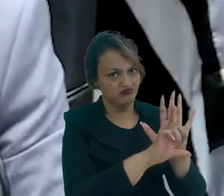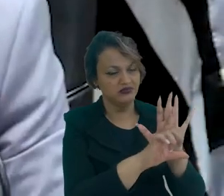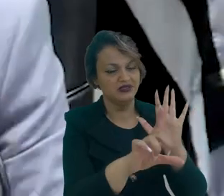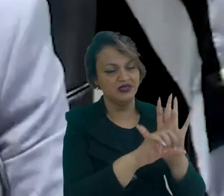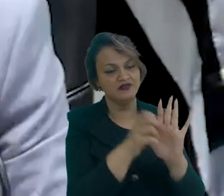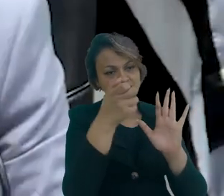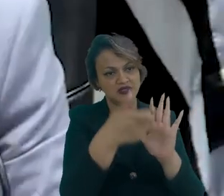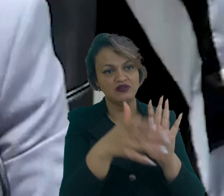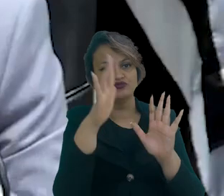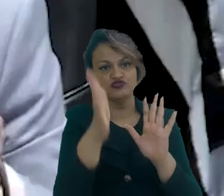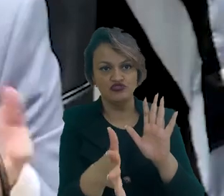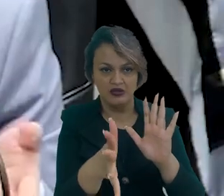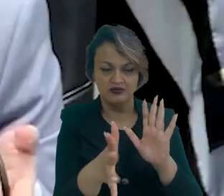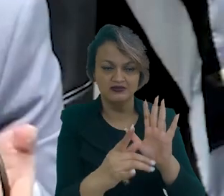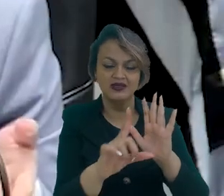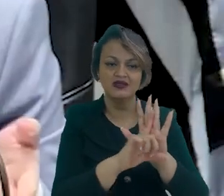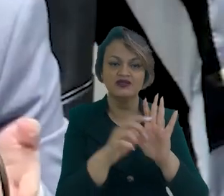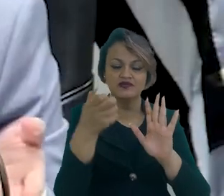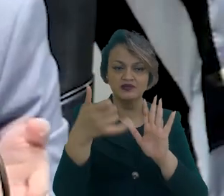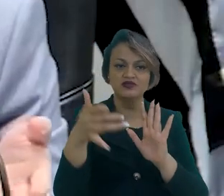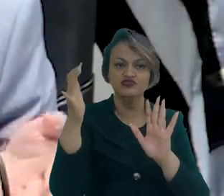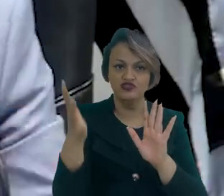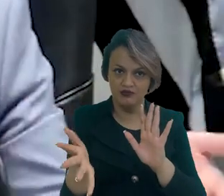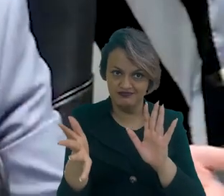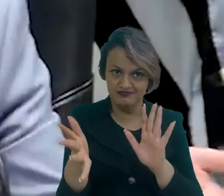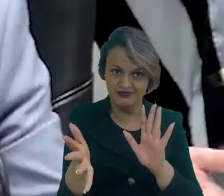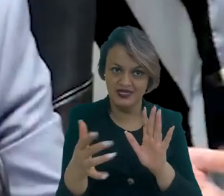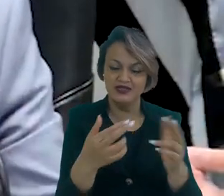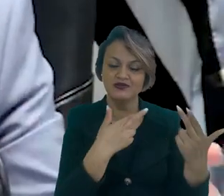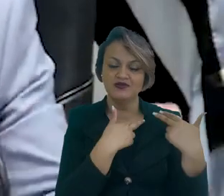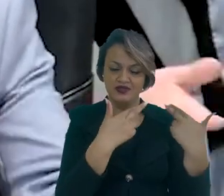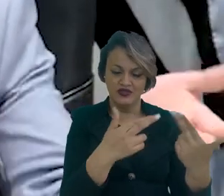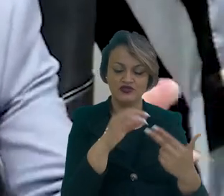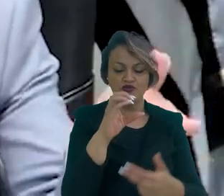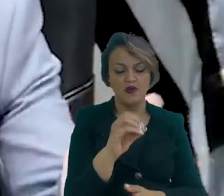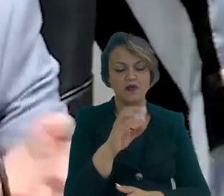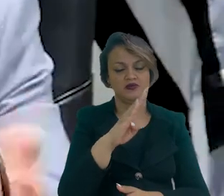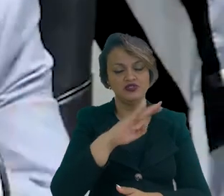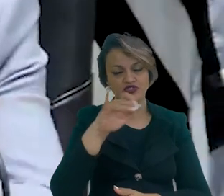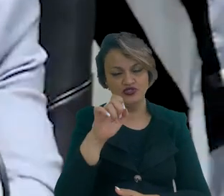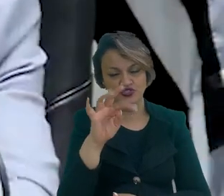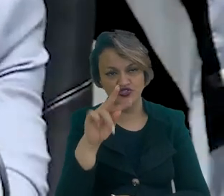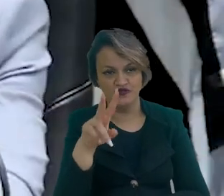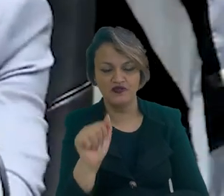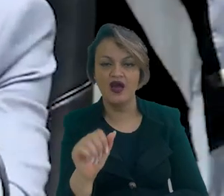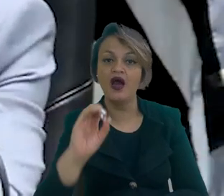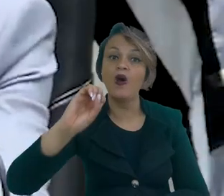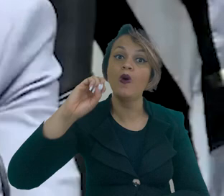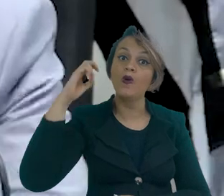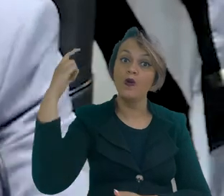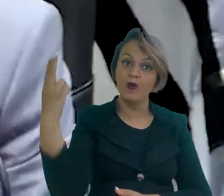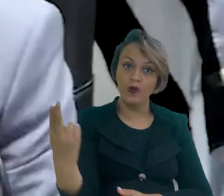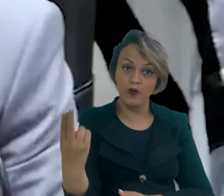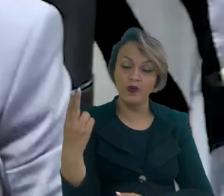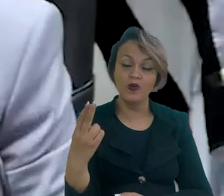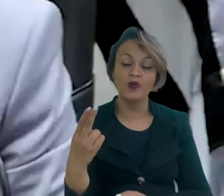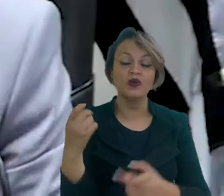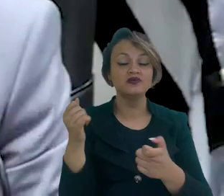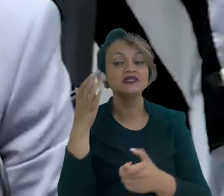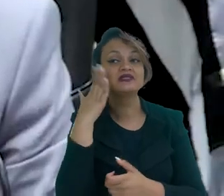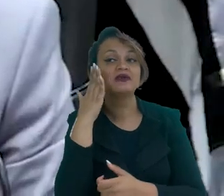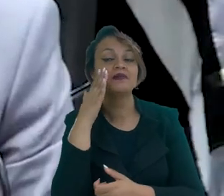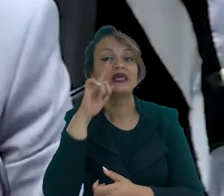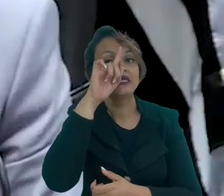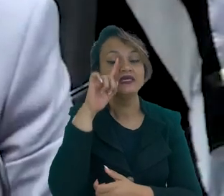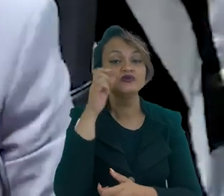que ela decorria da lei a previsão Legislativa expressa Então essa é uma casa de responsabilidade objetiva